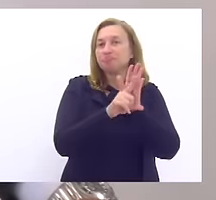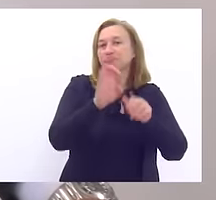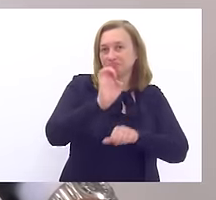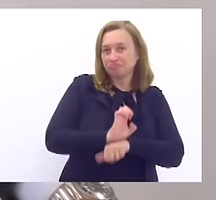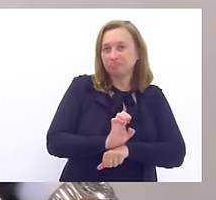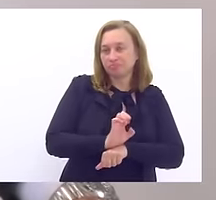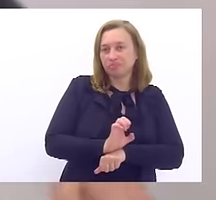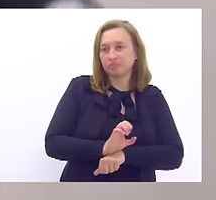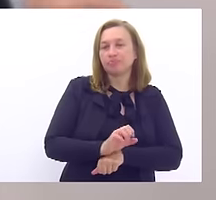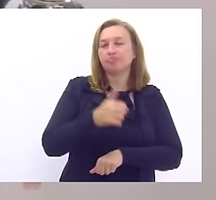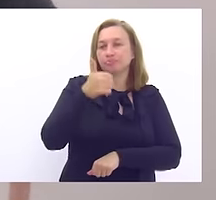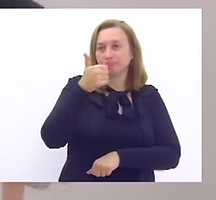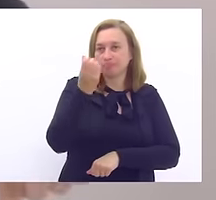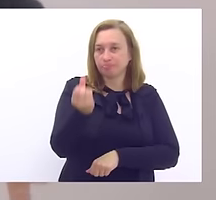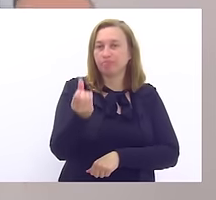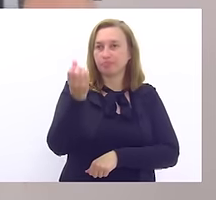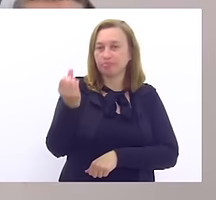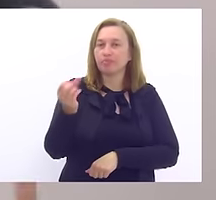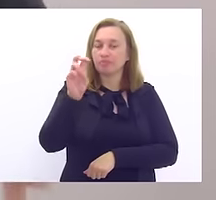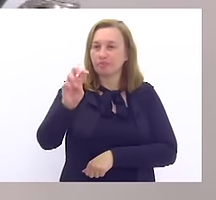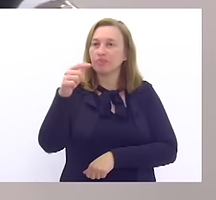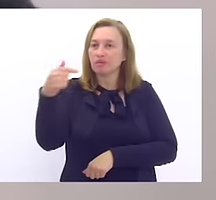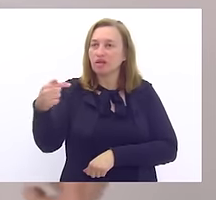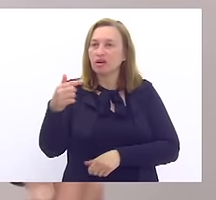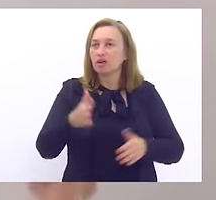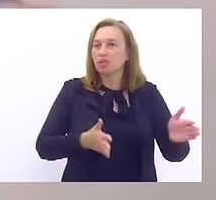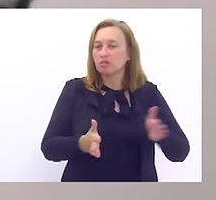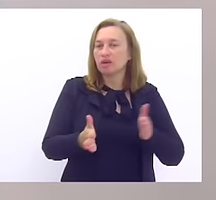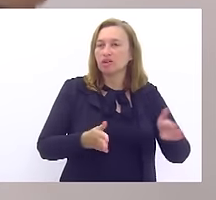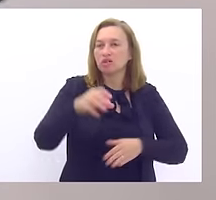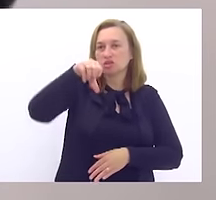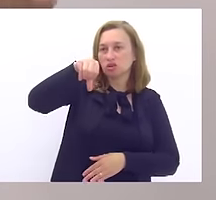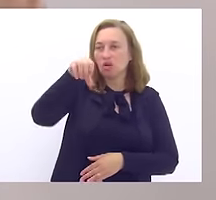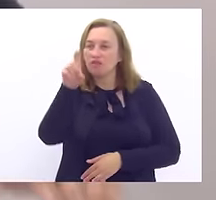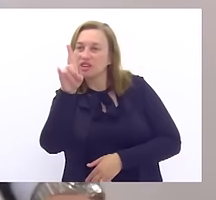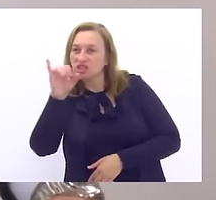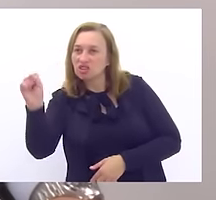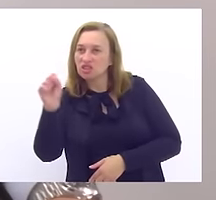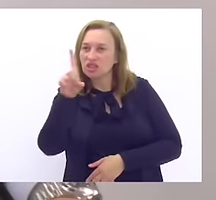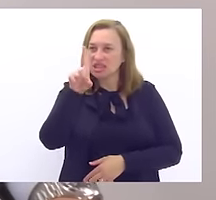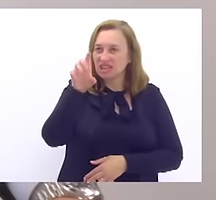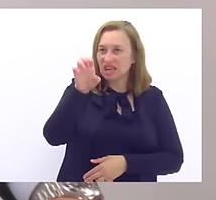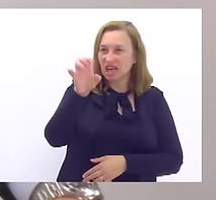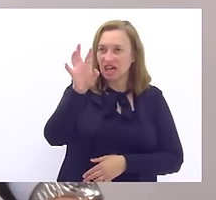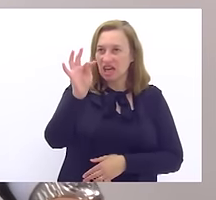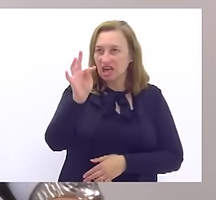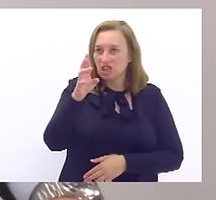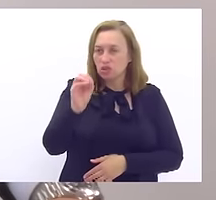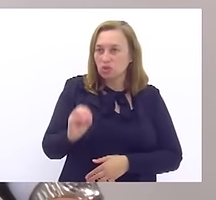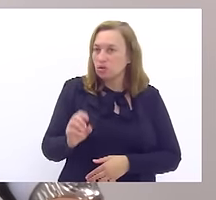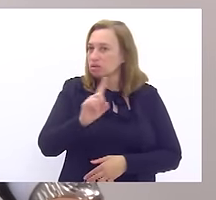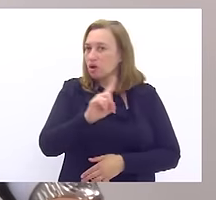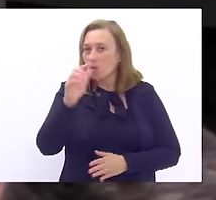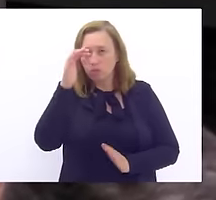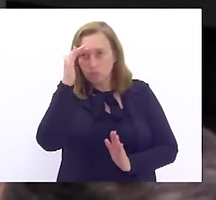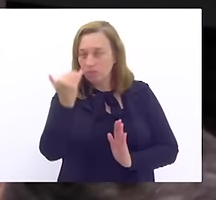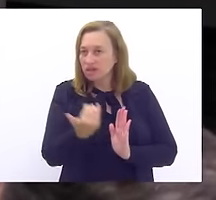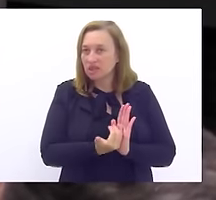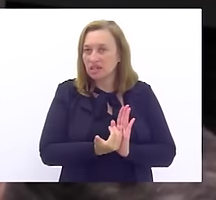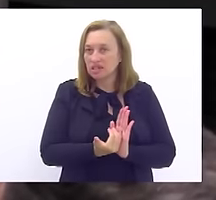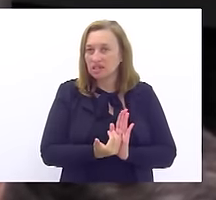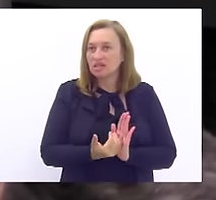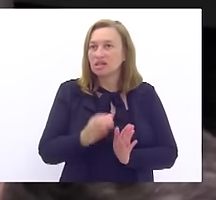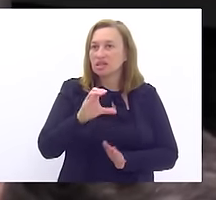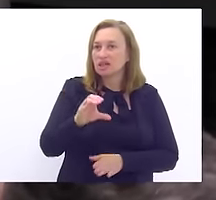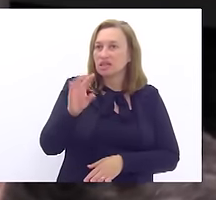estadual 6657 feito por essa casa que determina um prazo de 90 dias que o deto não respeita esse prazo é a regulamentação do